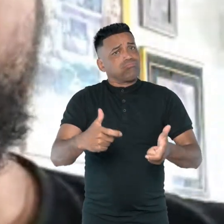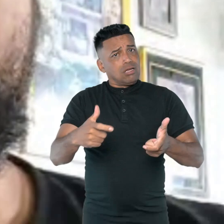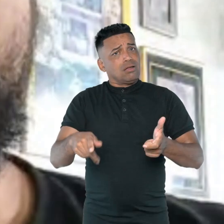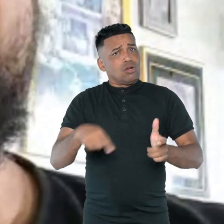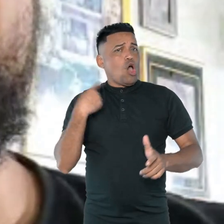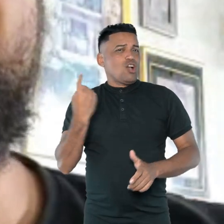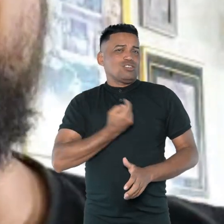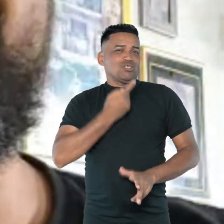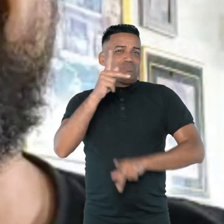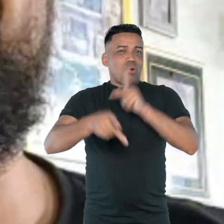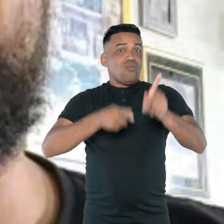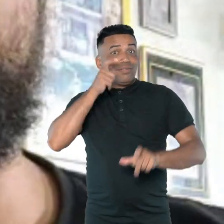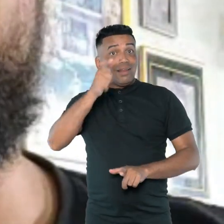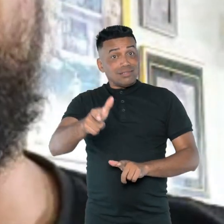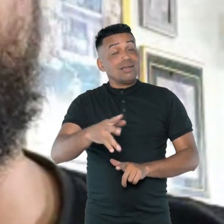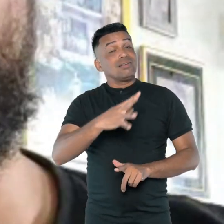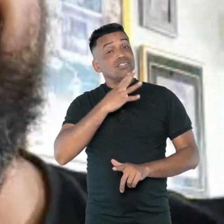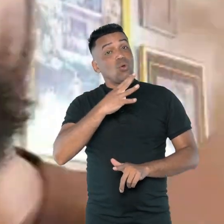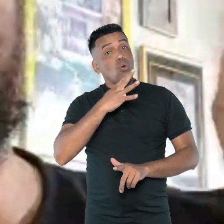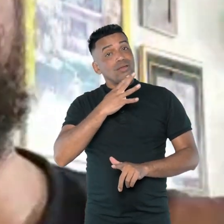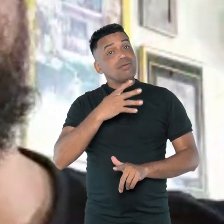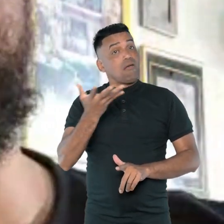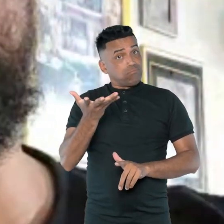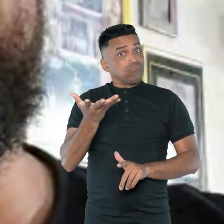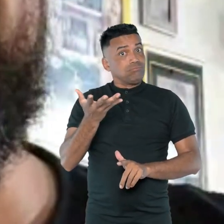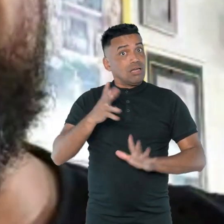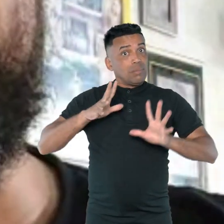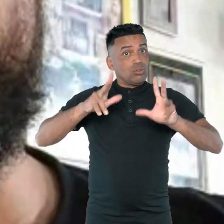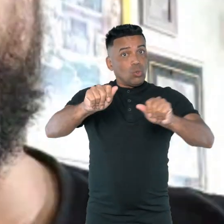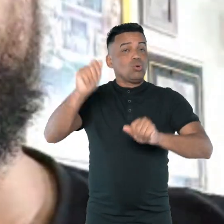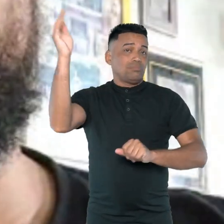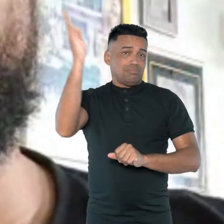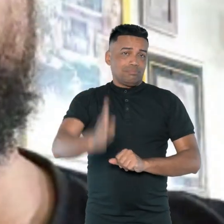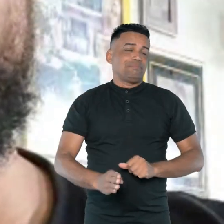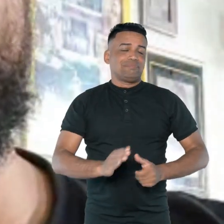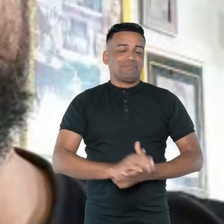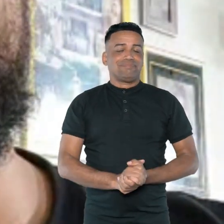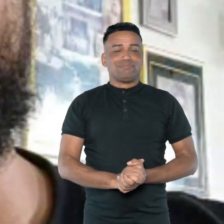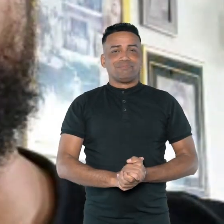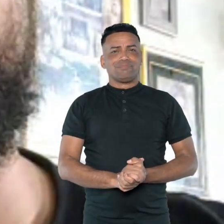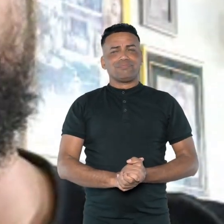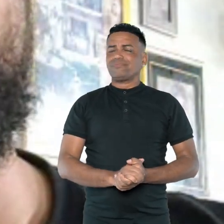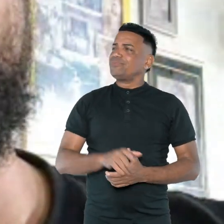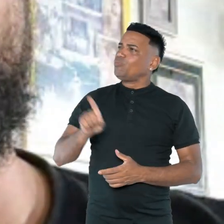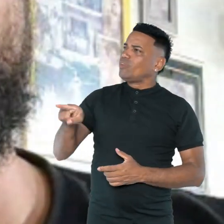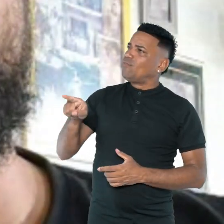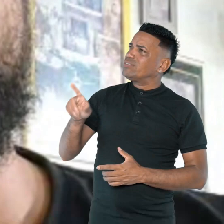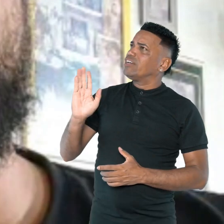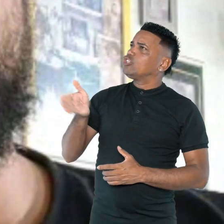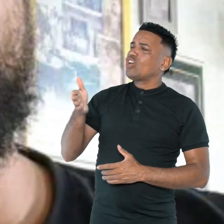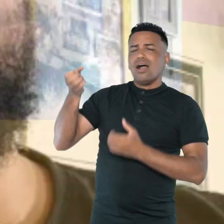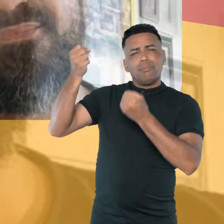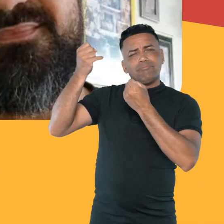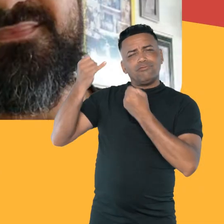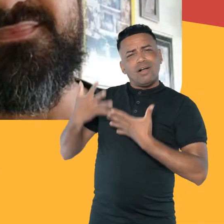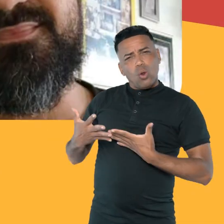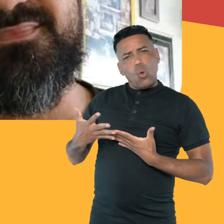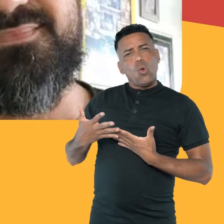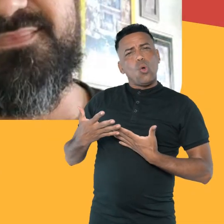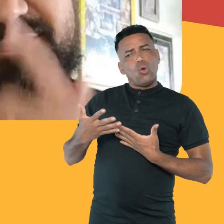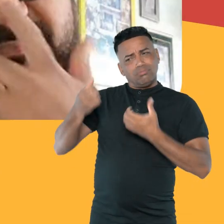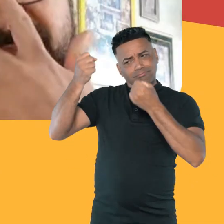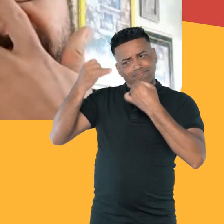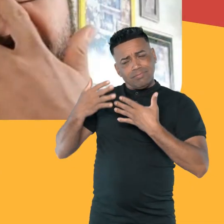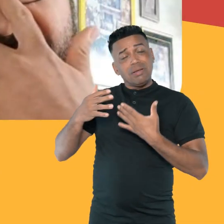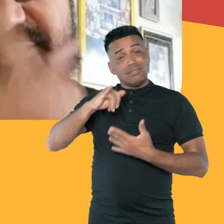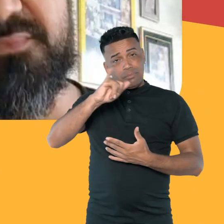interessante, né, de ser conhecido aí para todo brasileiro. Você já me falou um pouco sobre isso,